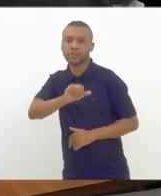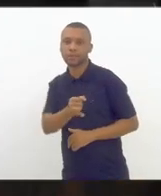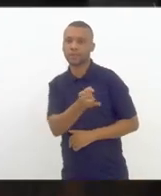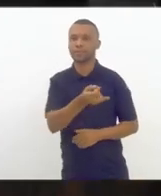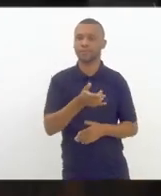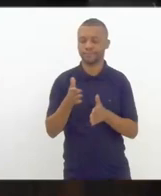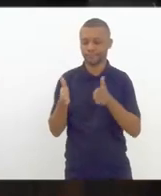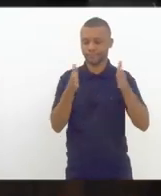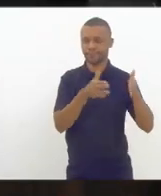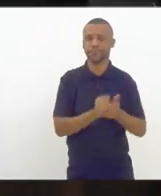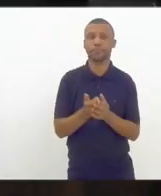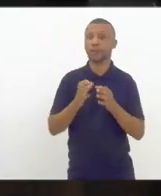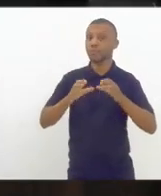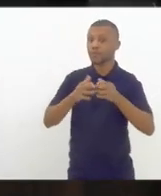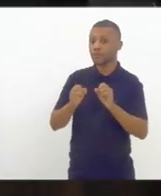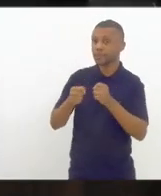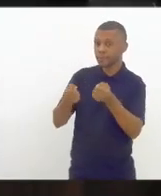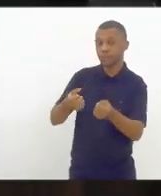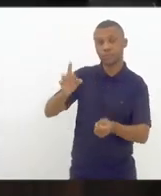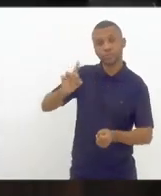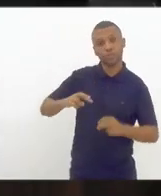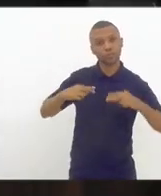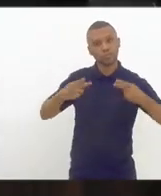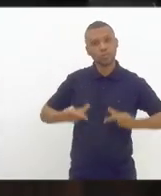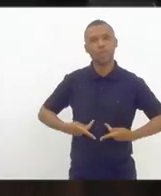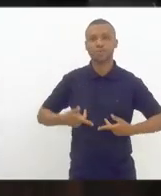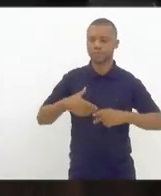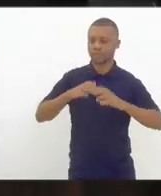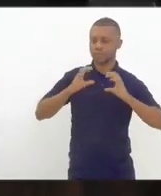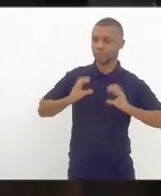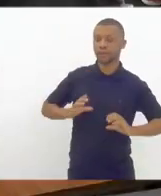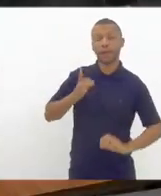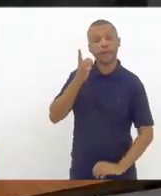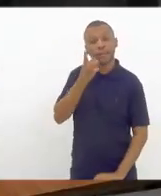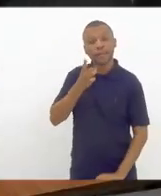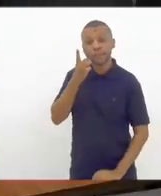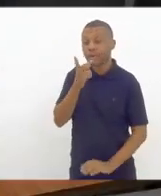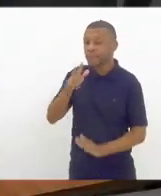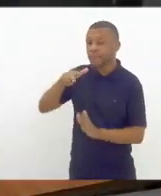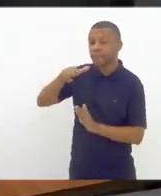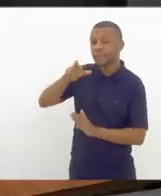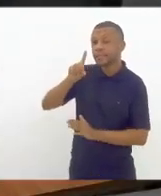Pela Comissão de Defesa dos Direitos Humanos e Cidadania, deputada Dani Monteiro.